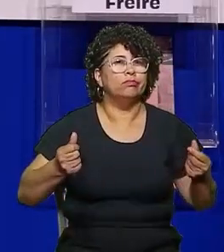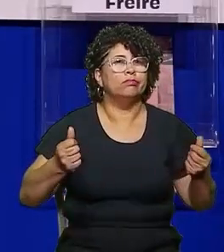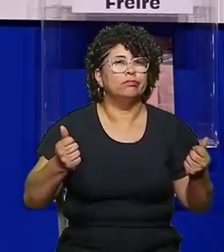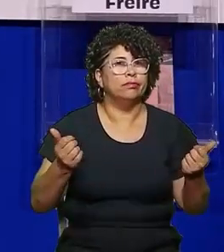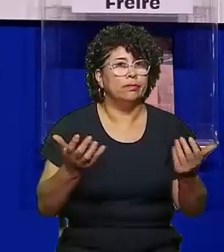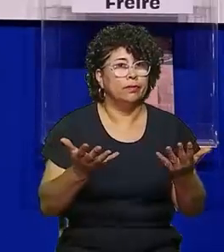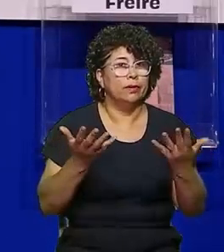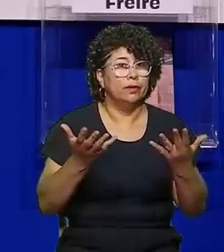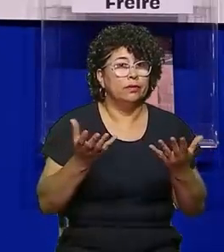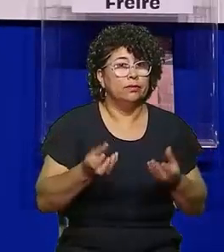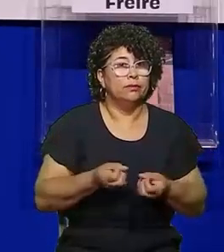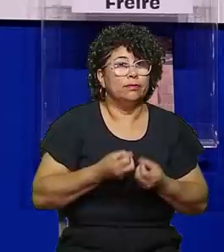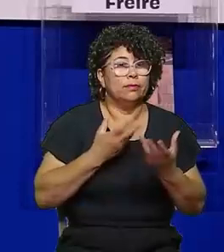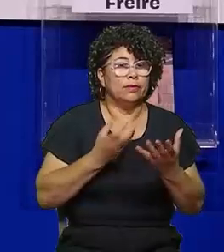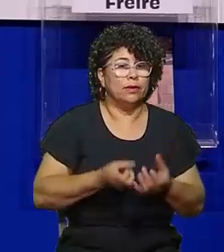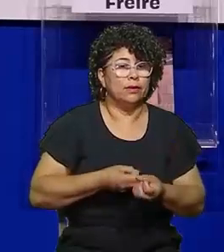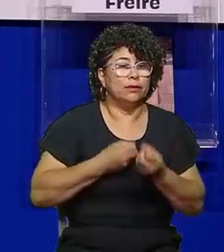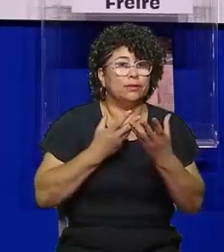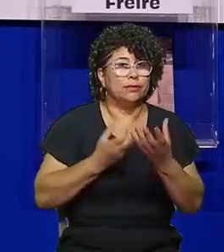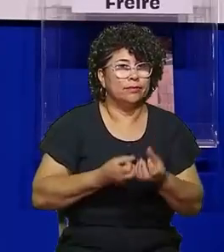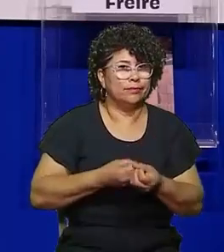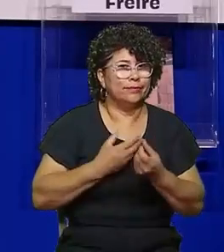explodir.